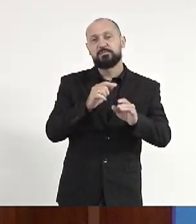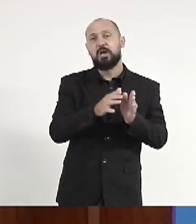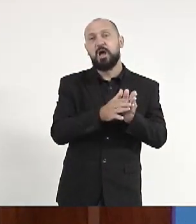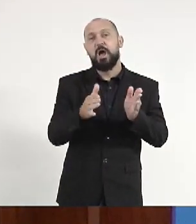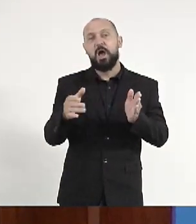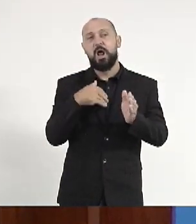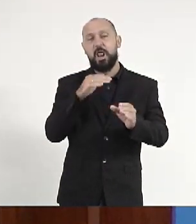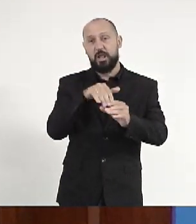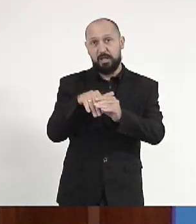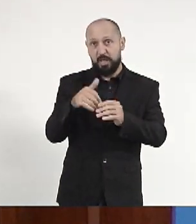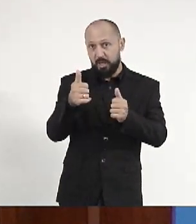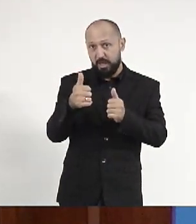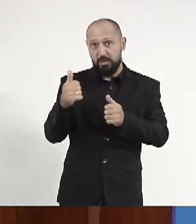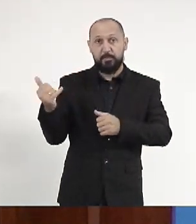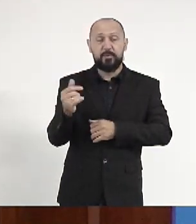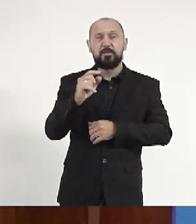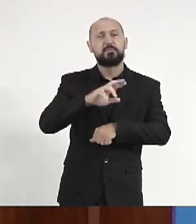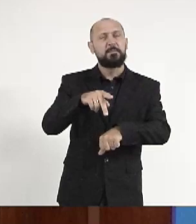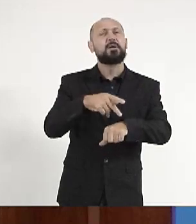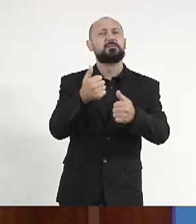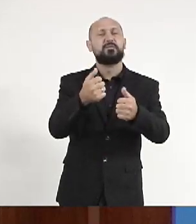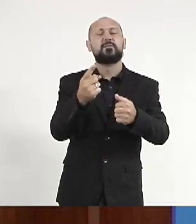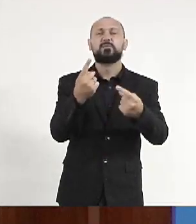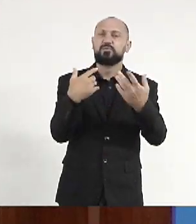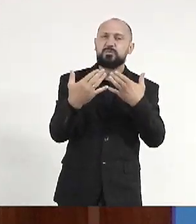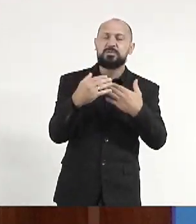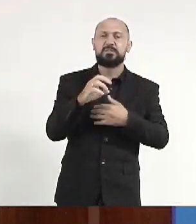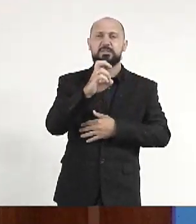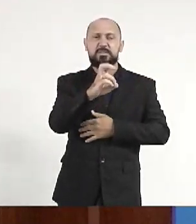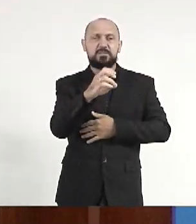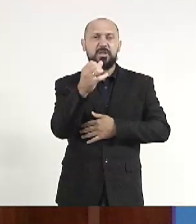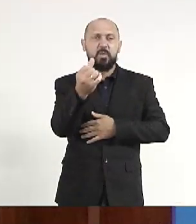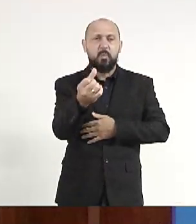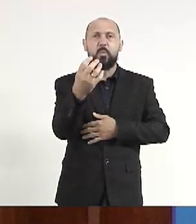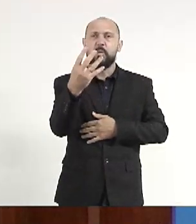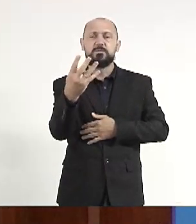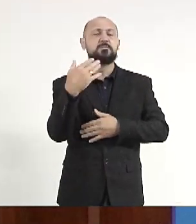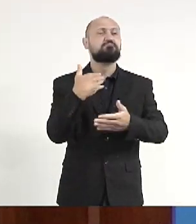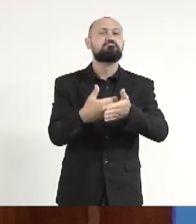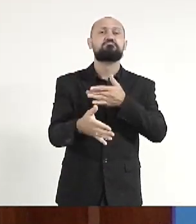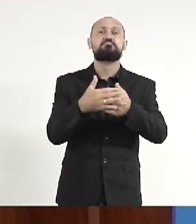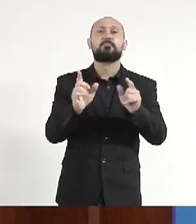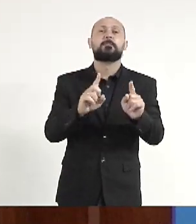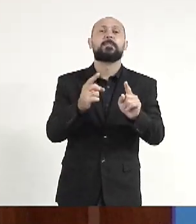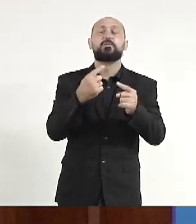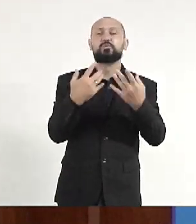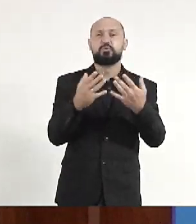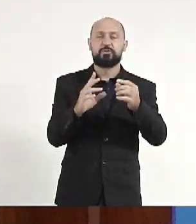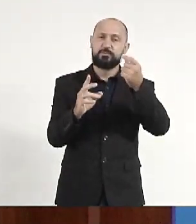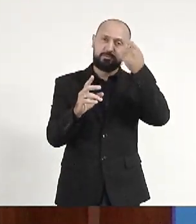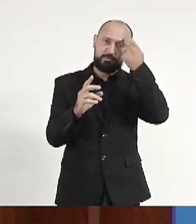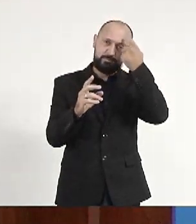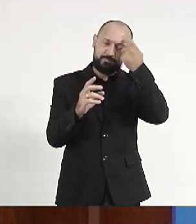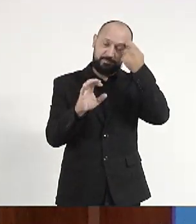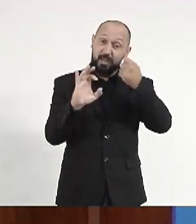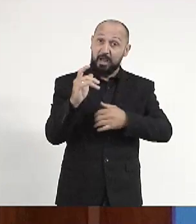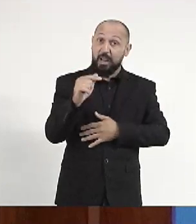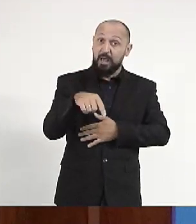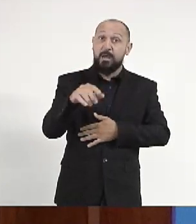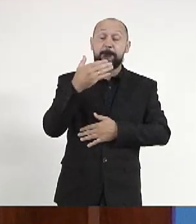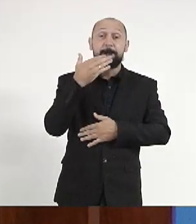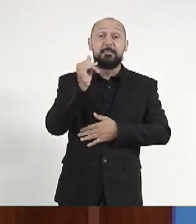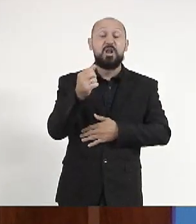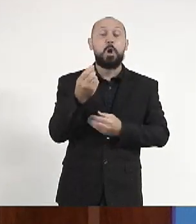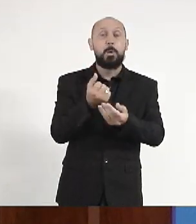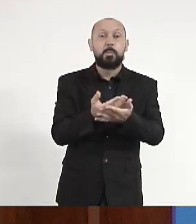processo eleitoral é importante para o país. Vamos discutir se é 5, se é 4, se é 6, não estamos discutindo isso. E, obviamente, a